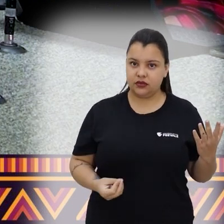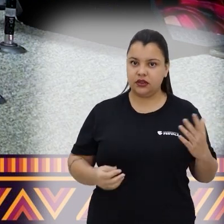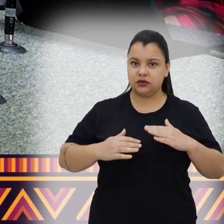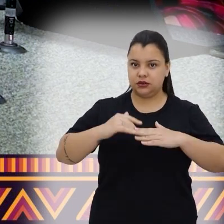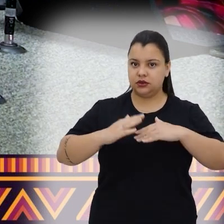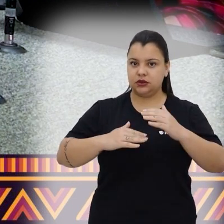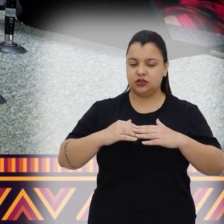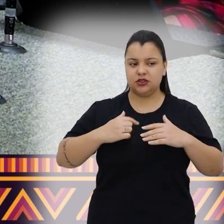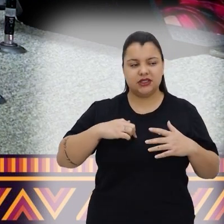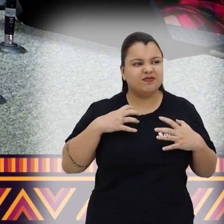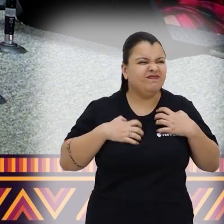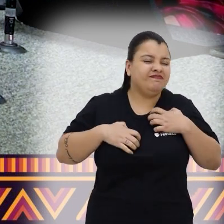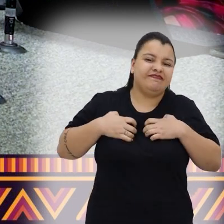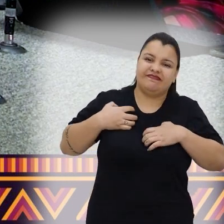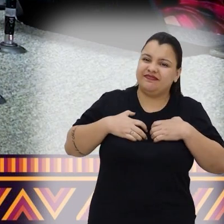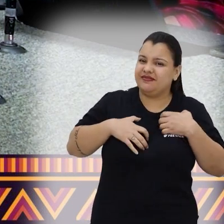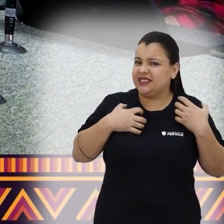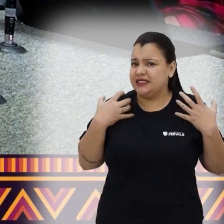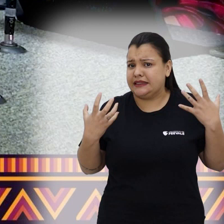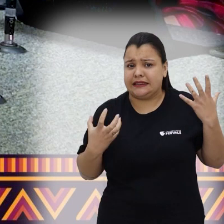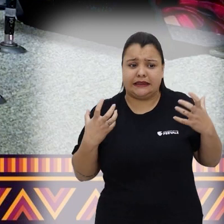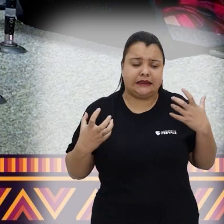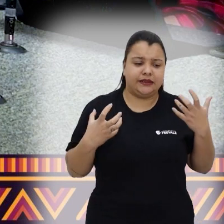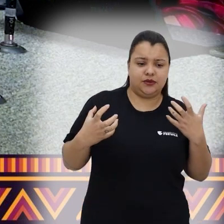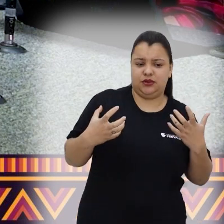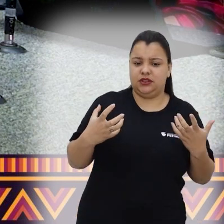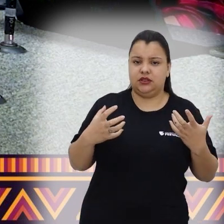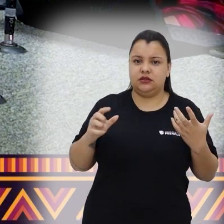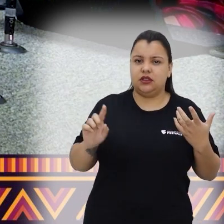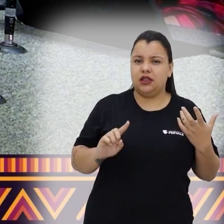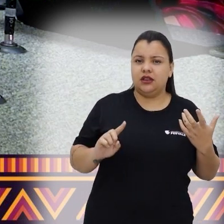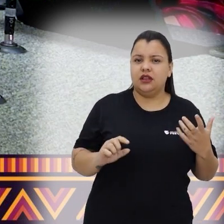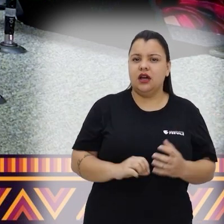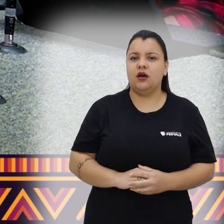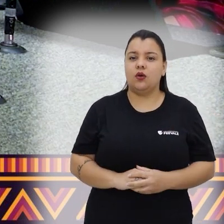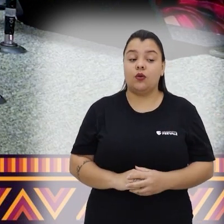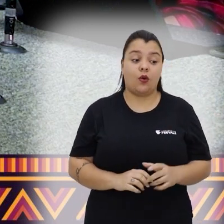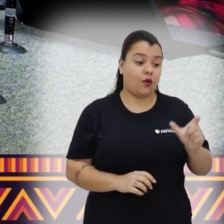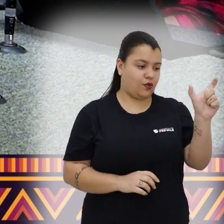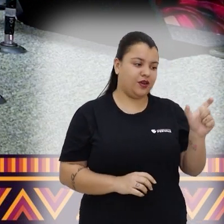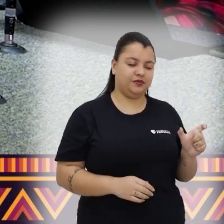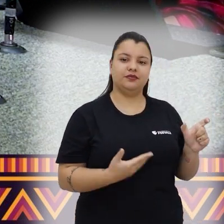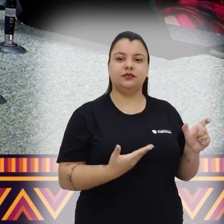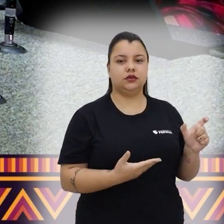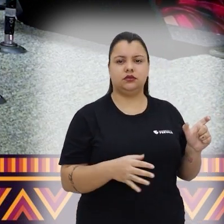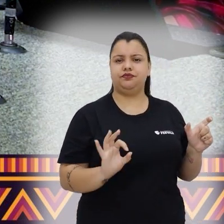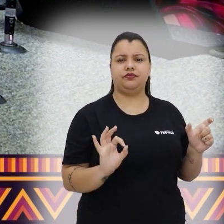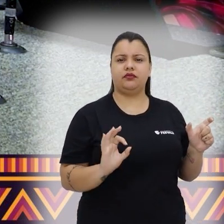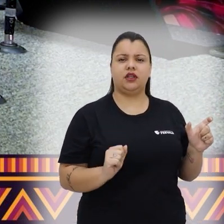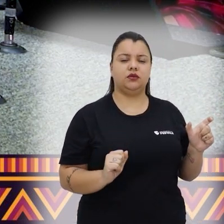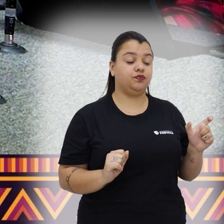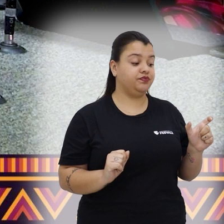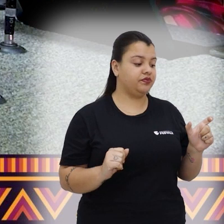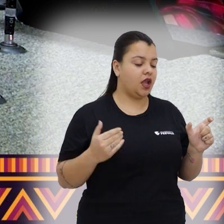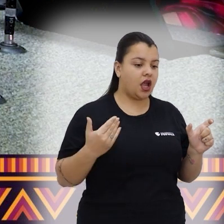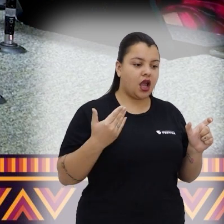me incomodado. Mas não me incomodado com o sujeito. Tem me incomodado com